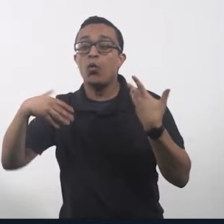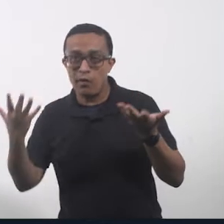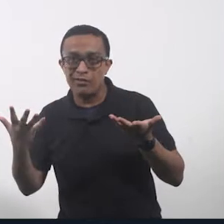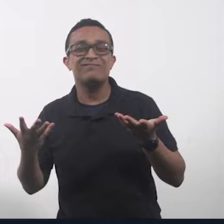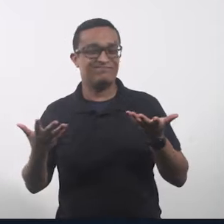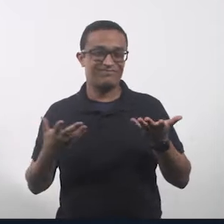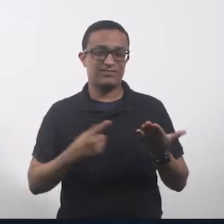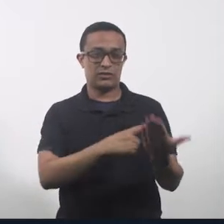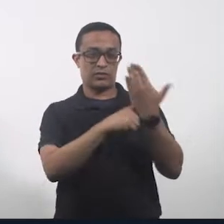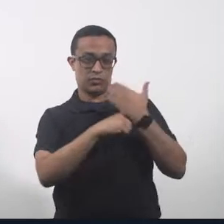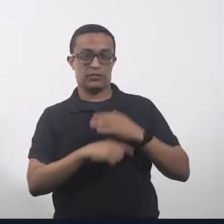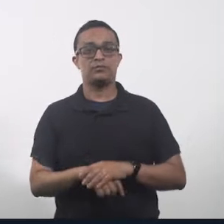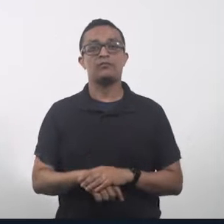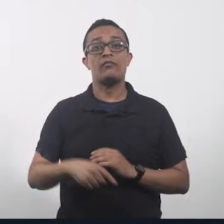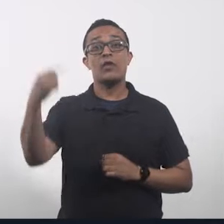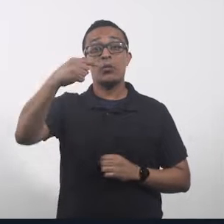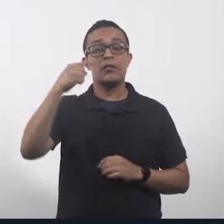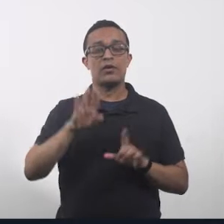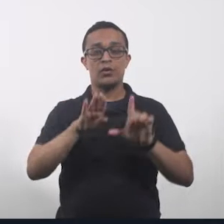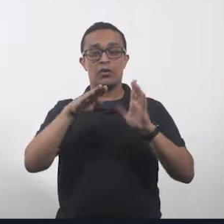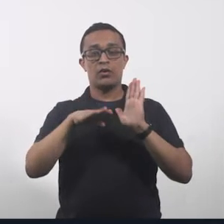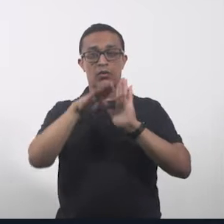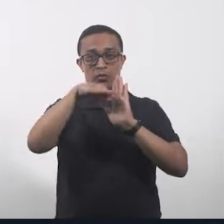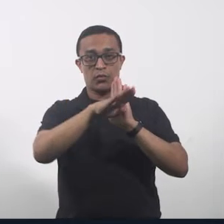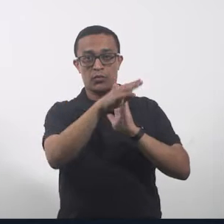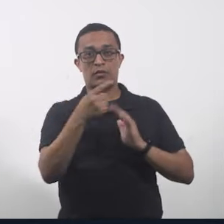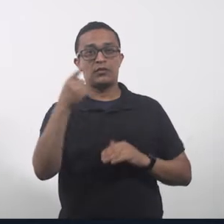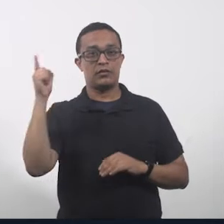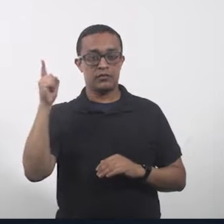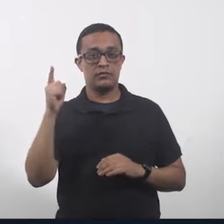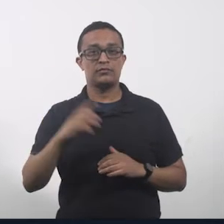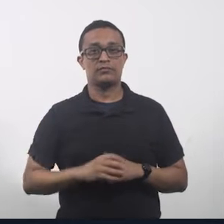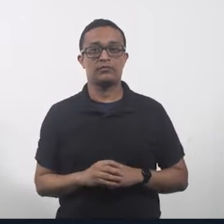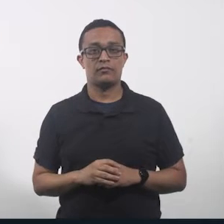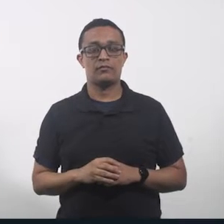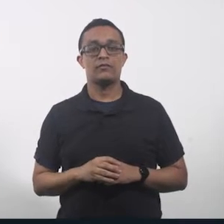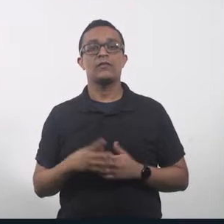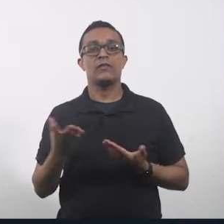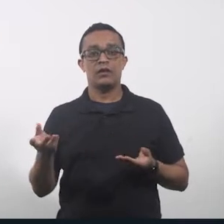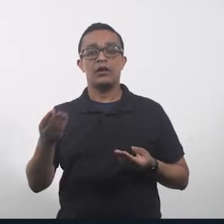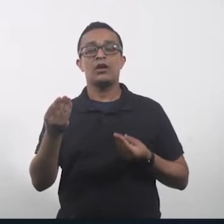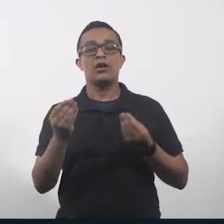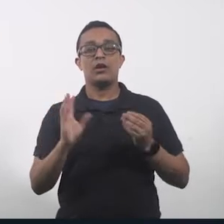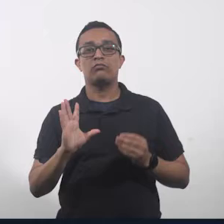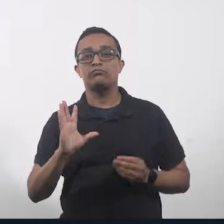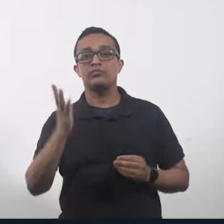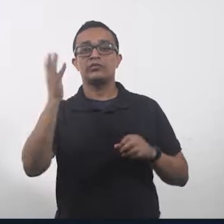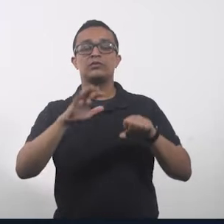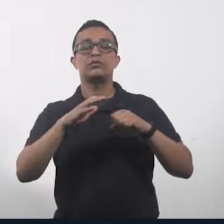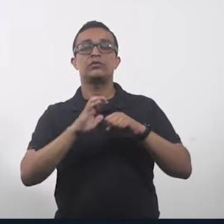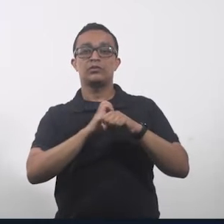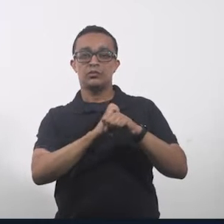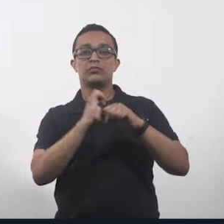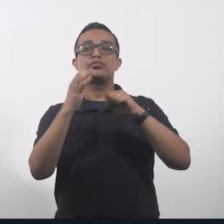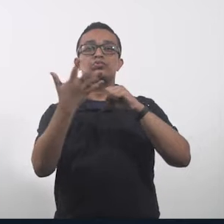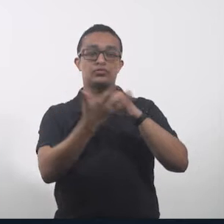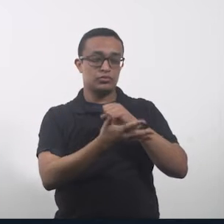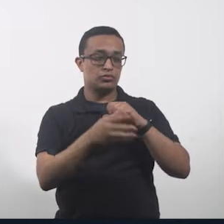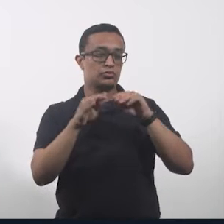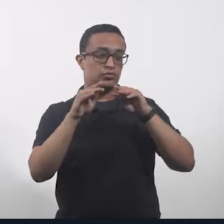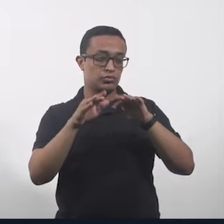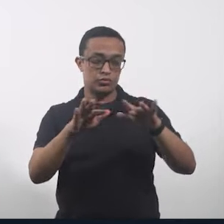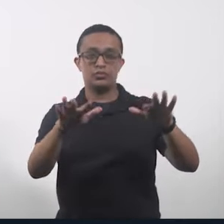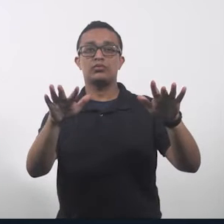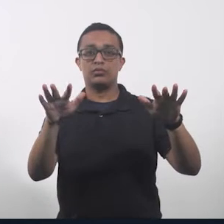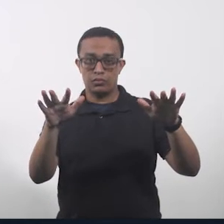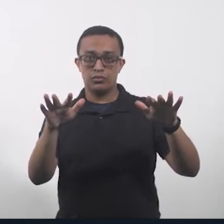Então, nesse primeiro gráfico, nós trouxemos a distribuição dos coeficientes de incidência de Covid-19 por semana epidemiológica, né, de